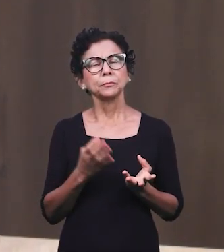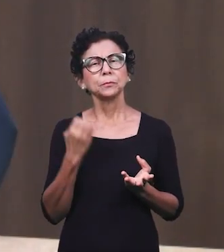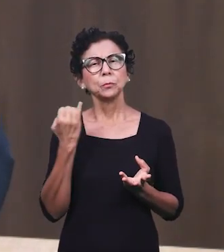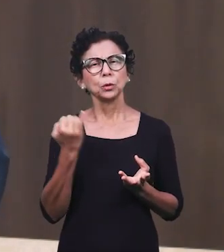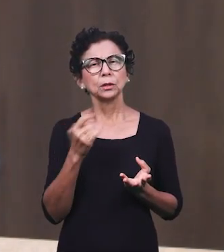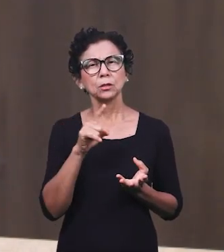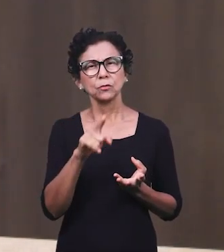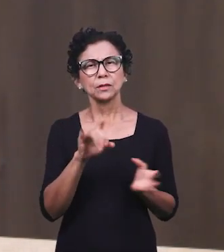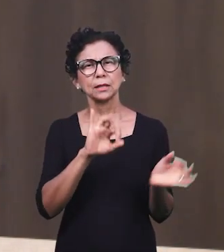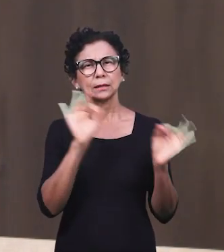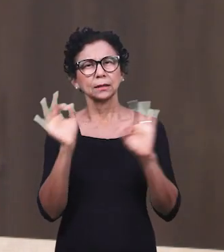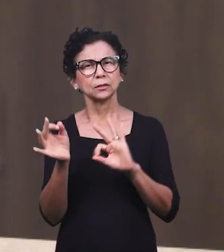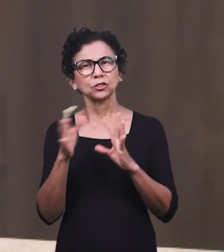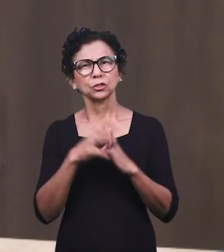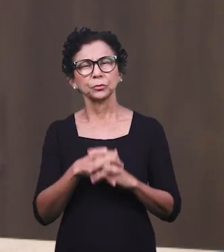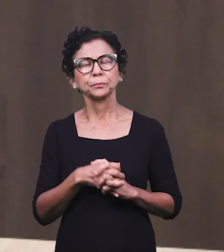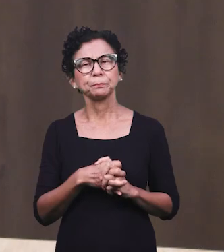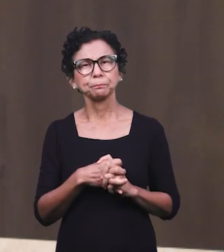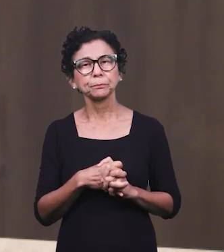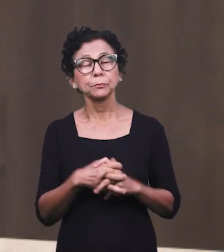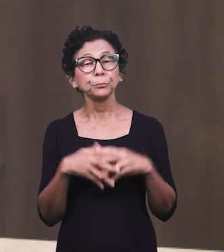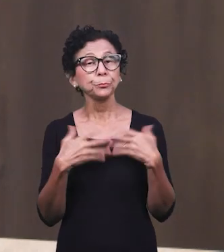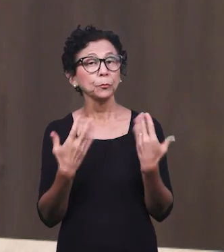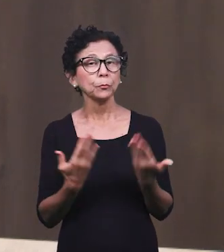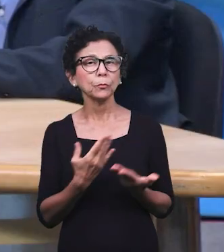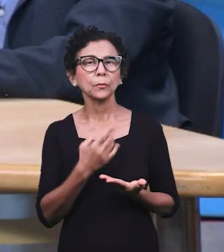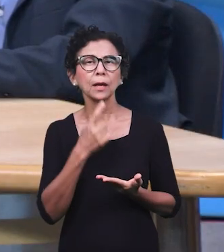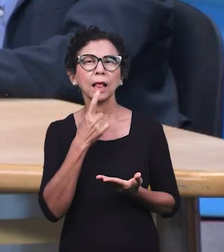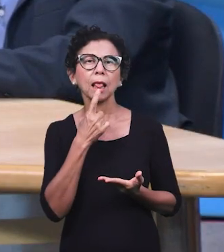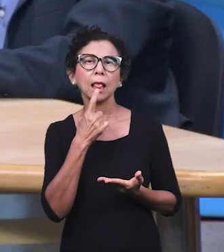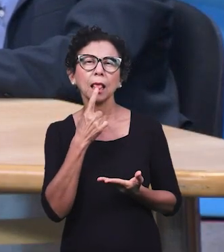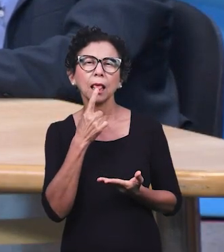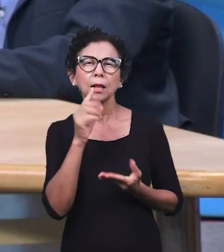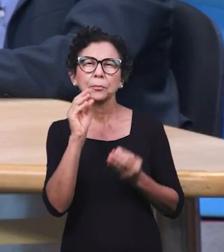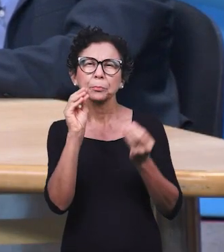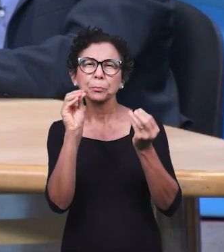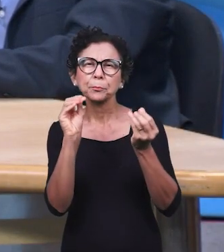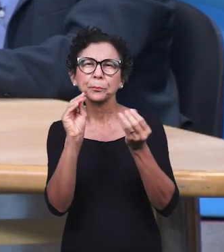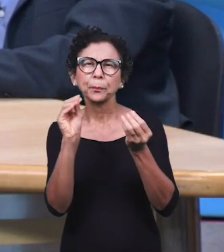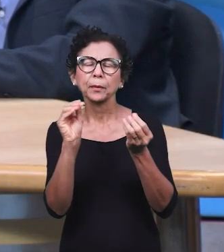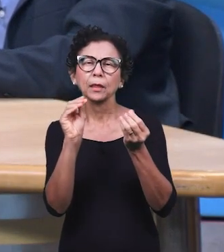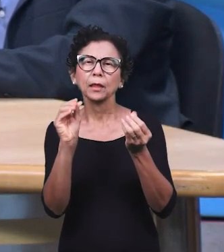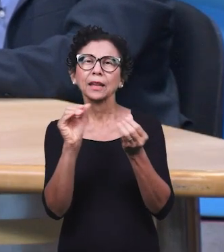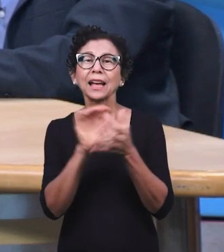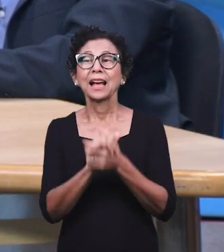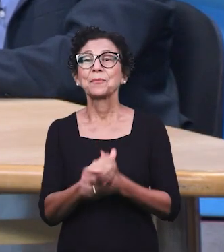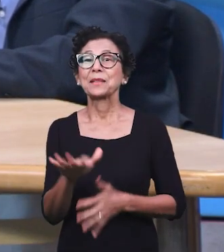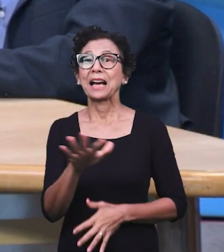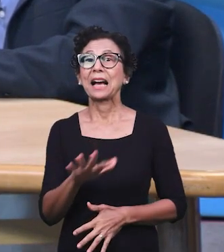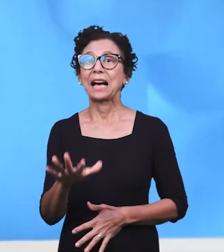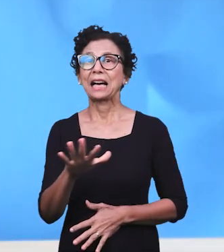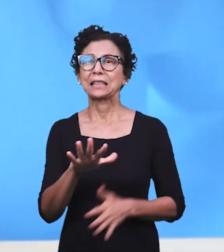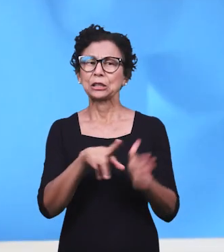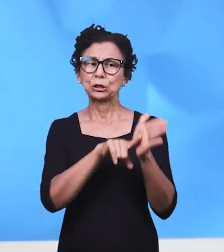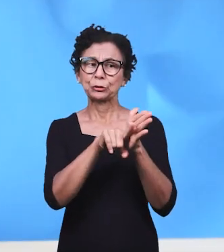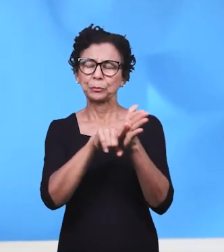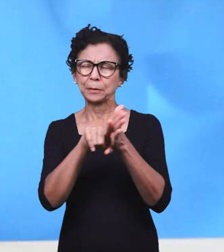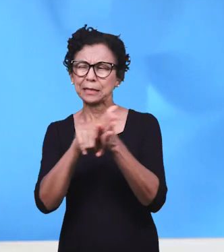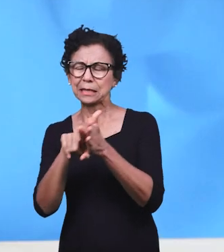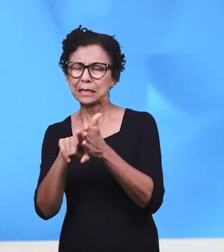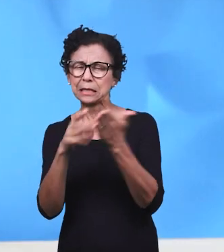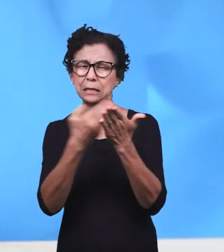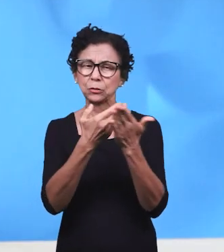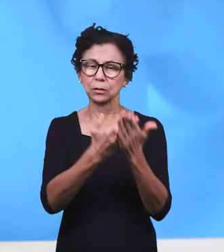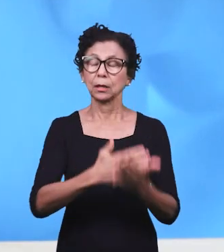nos ouvindo nesta hora, que está participando conosco do programa. Bom, a saliva, sem dúvidas, é uma das minhas áreas que eu gosto de pesquisar,